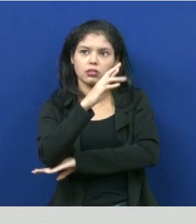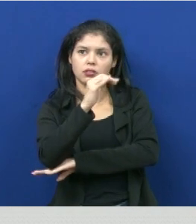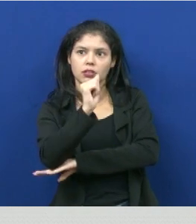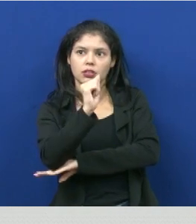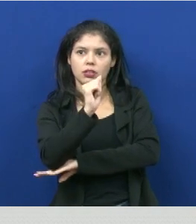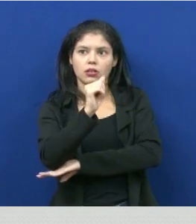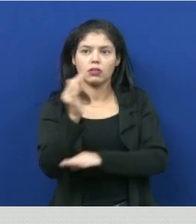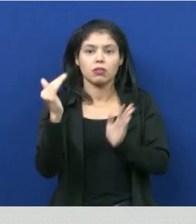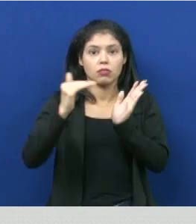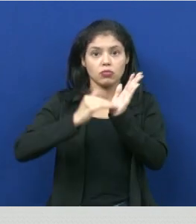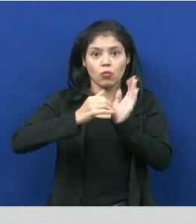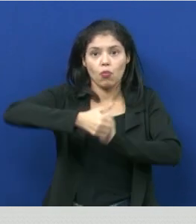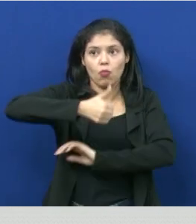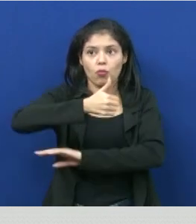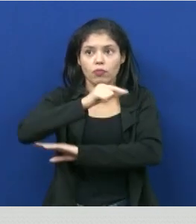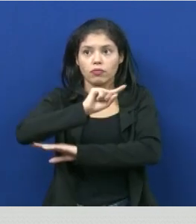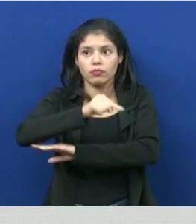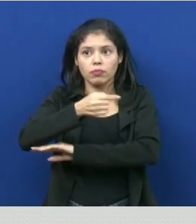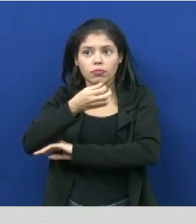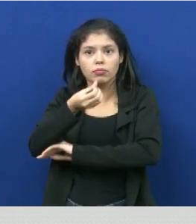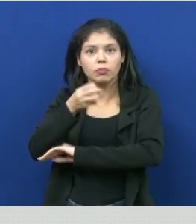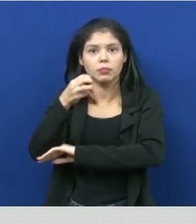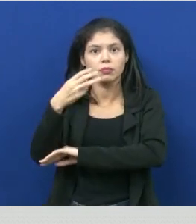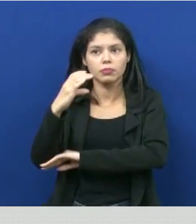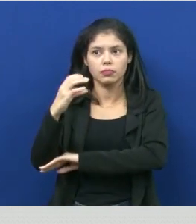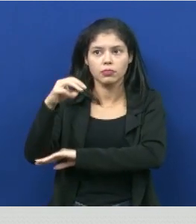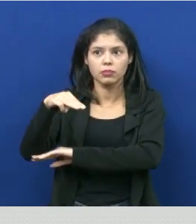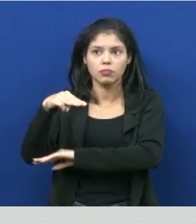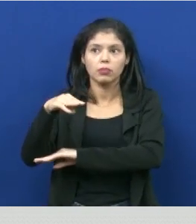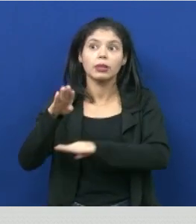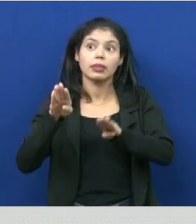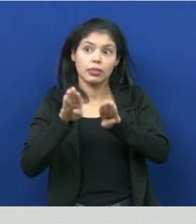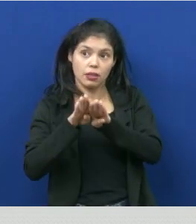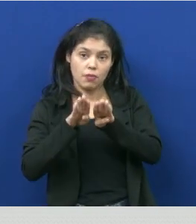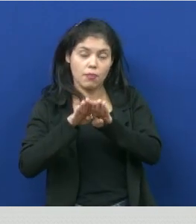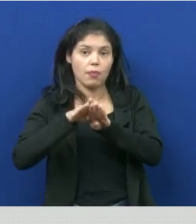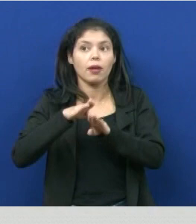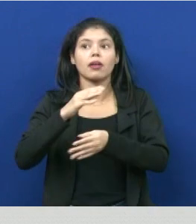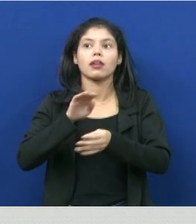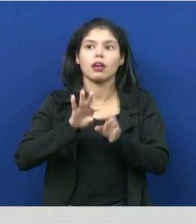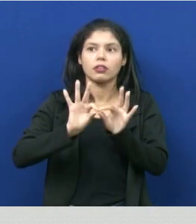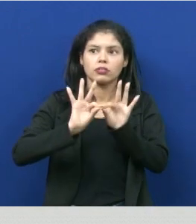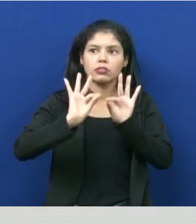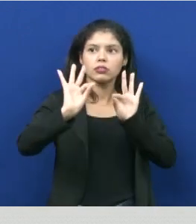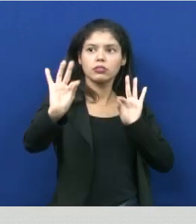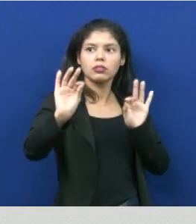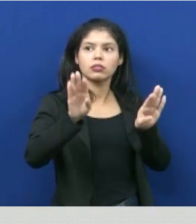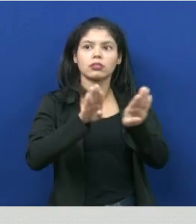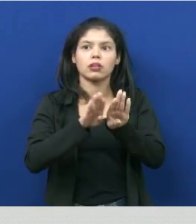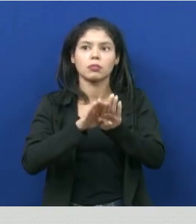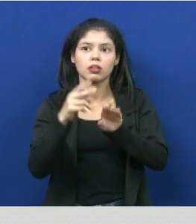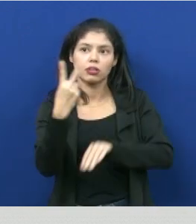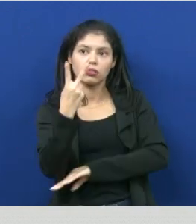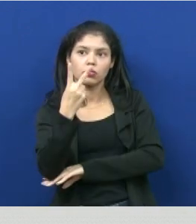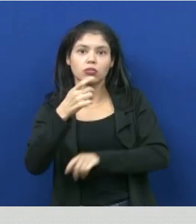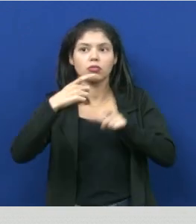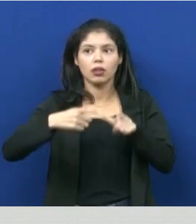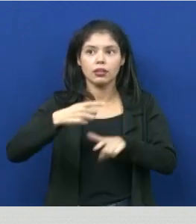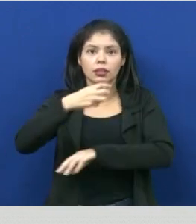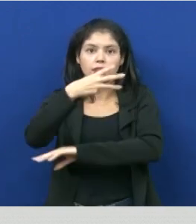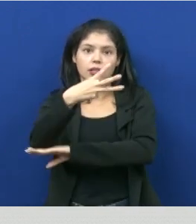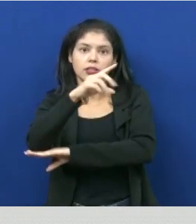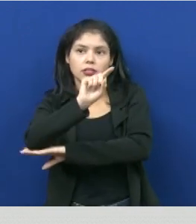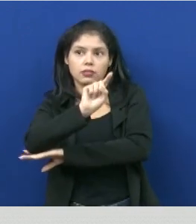1,6 centímetros. E a distância real entre as duas localidades é de